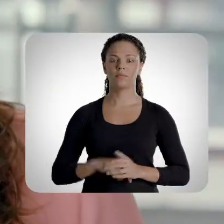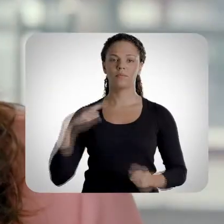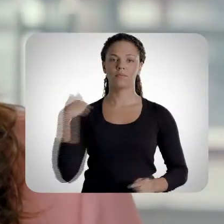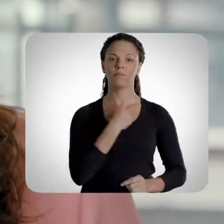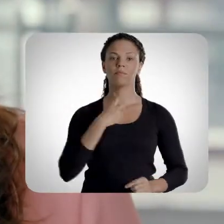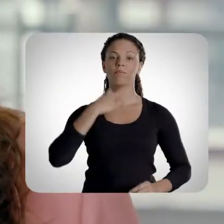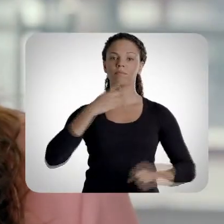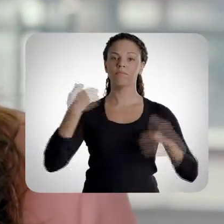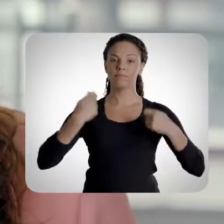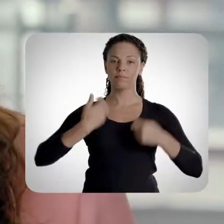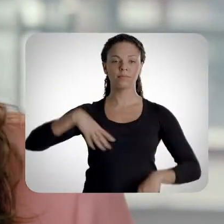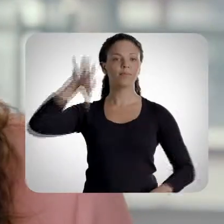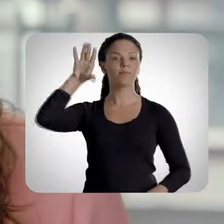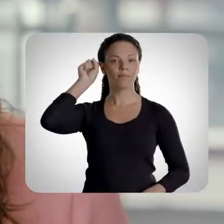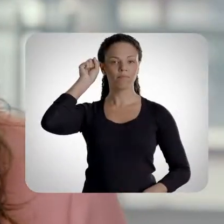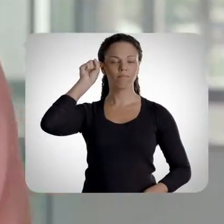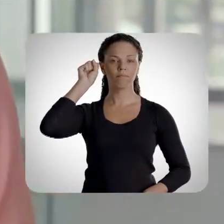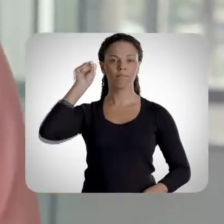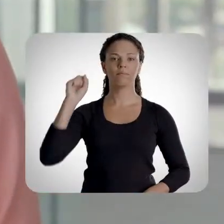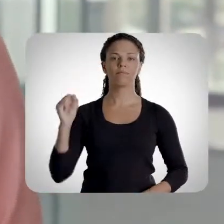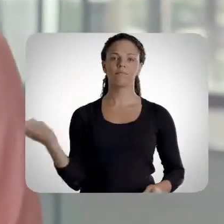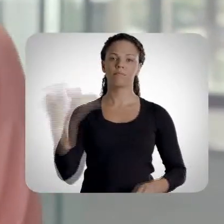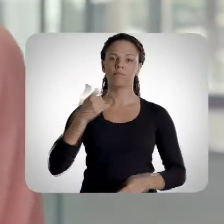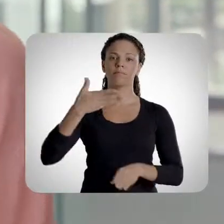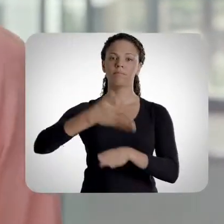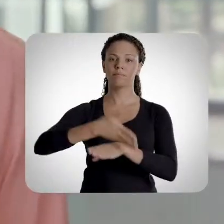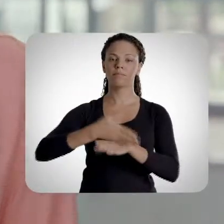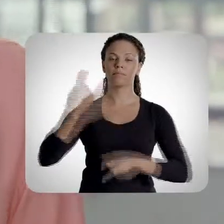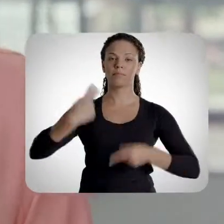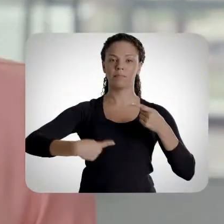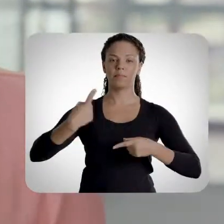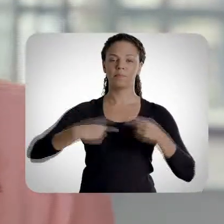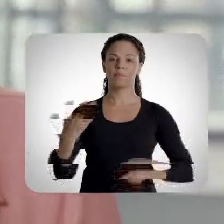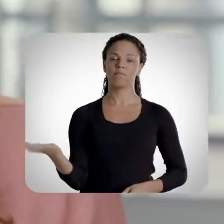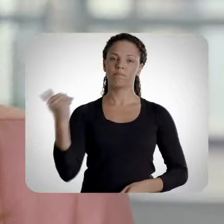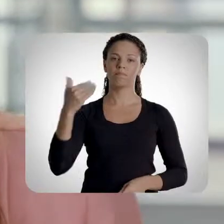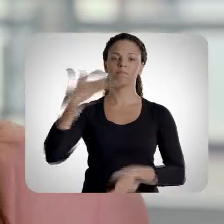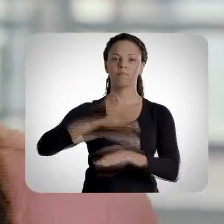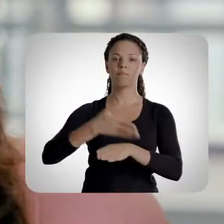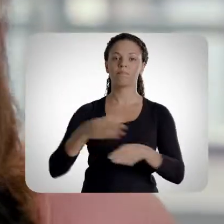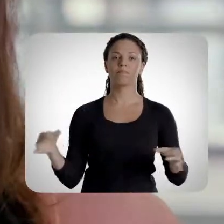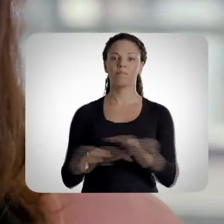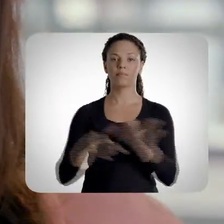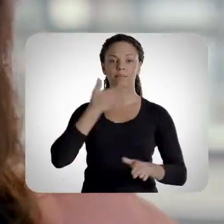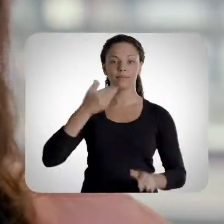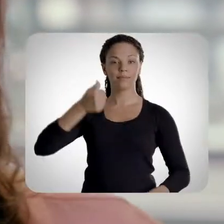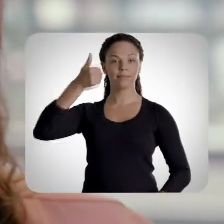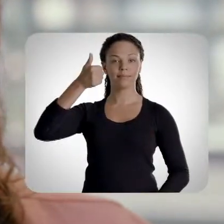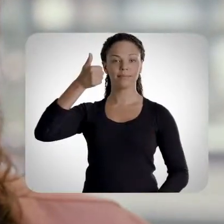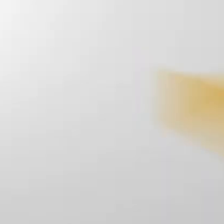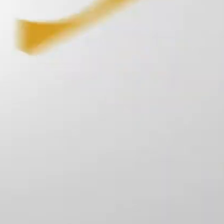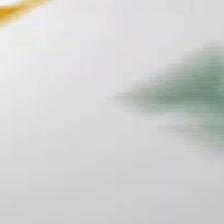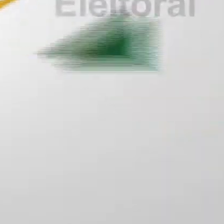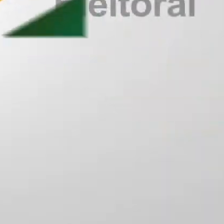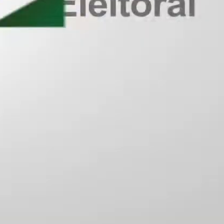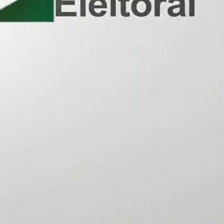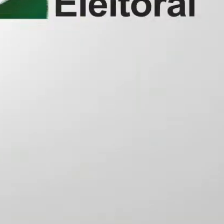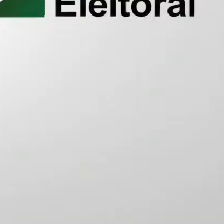A nossa voz precisa ser ouvida. Vamos fazer parte da política. Vamos fazer parte da solução.